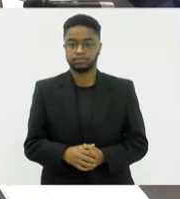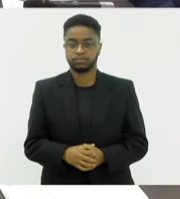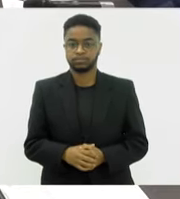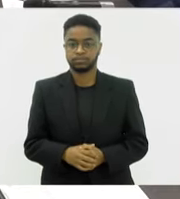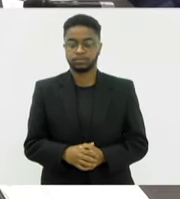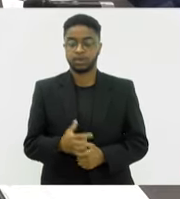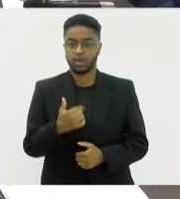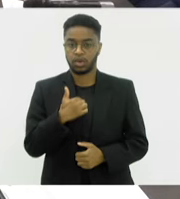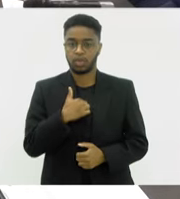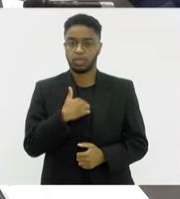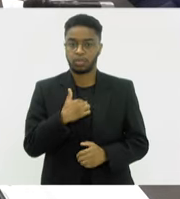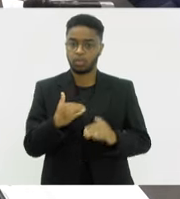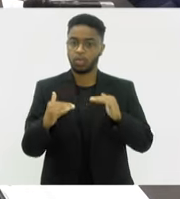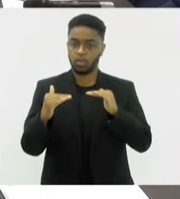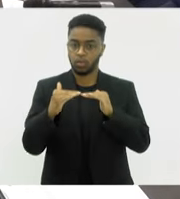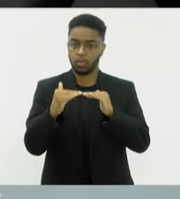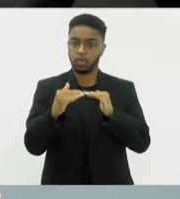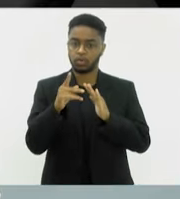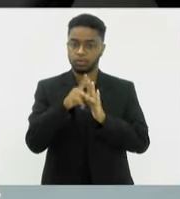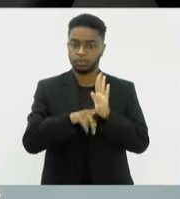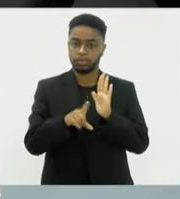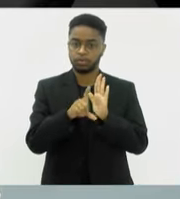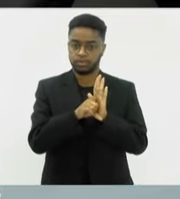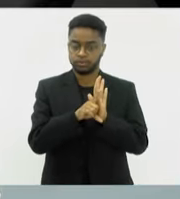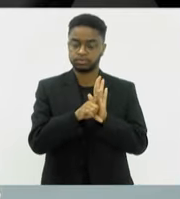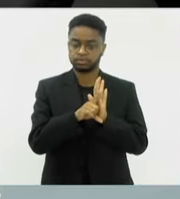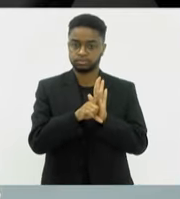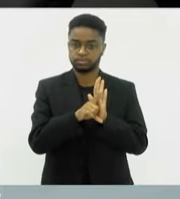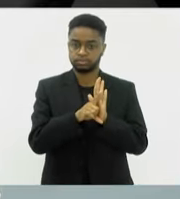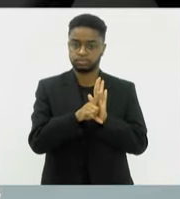totalmente favorável ao projeto.